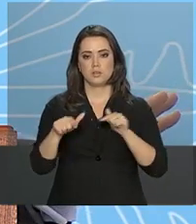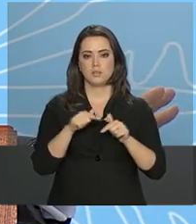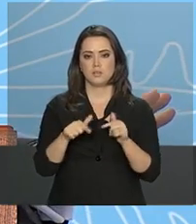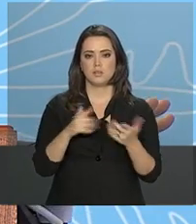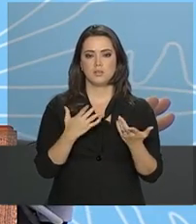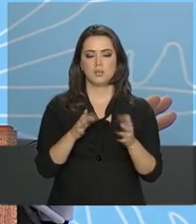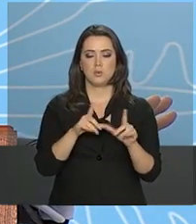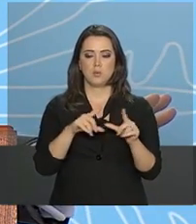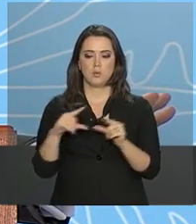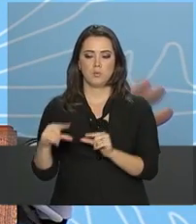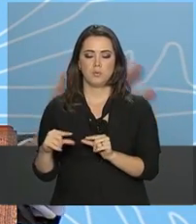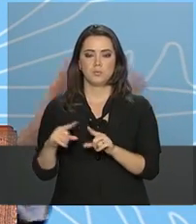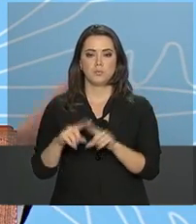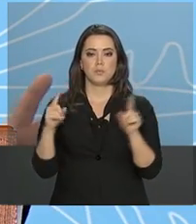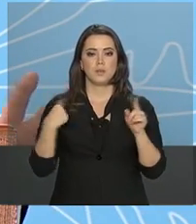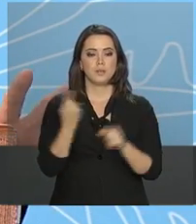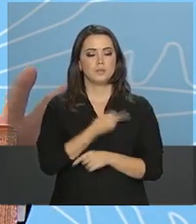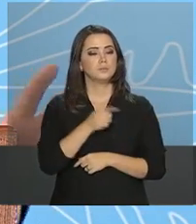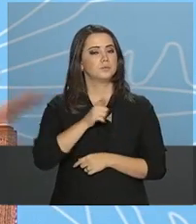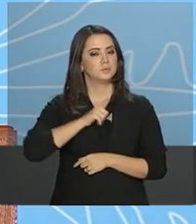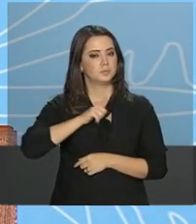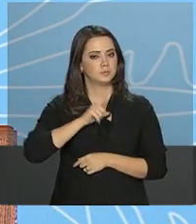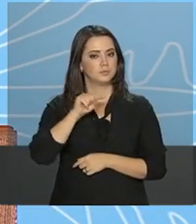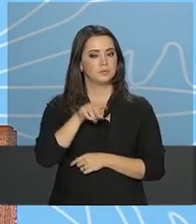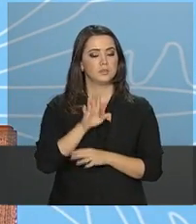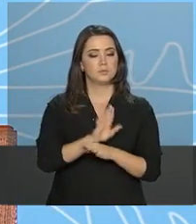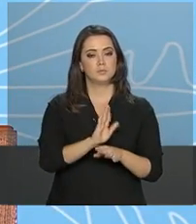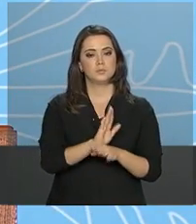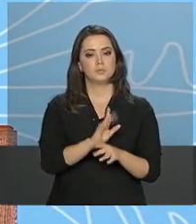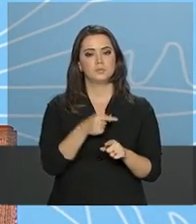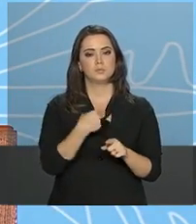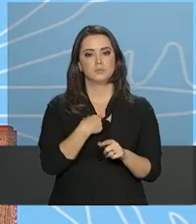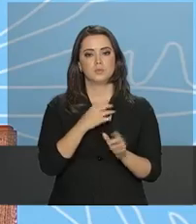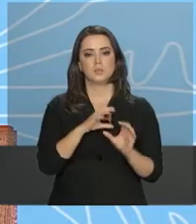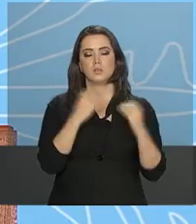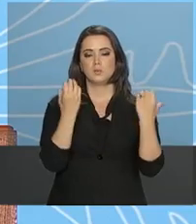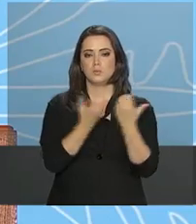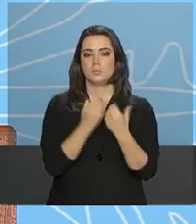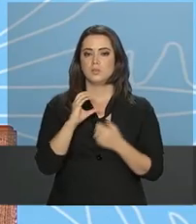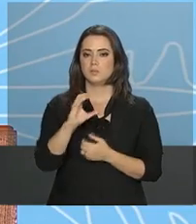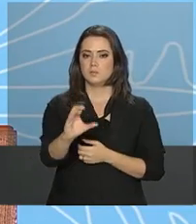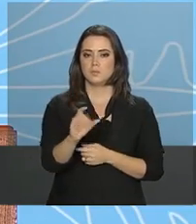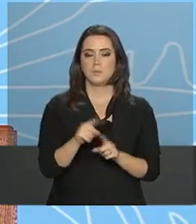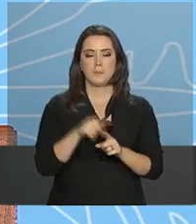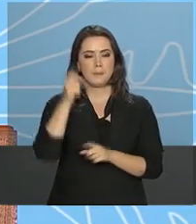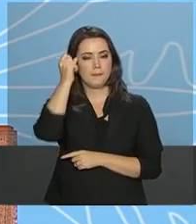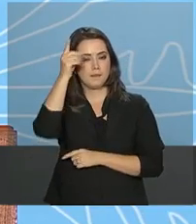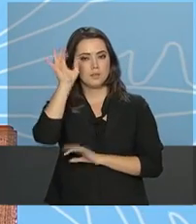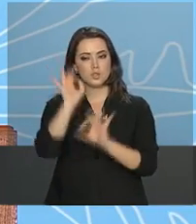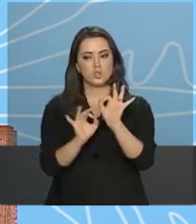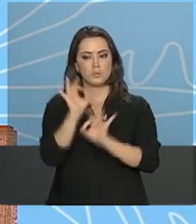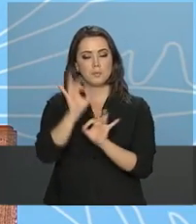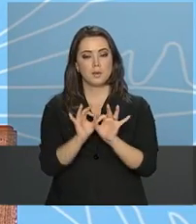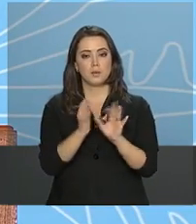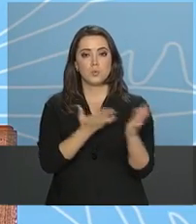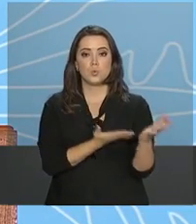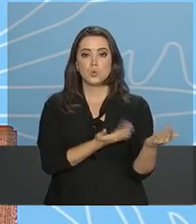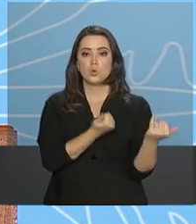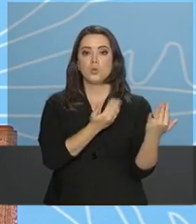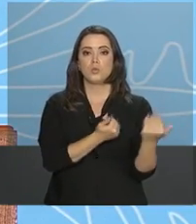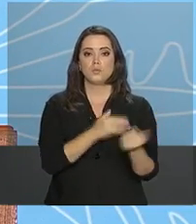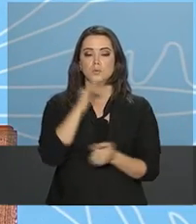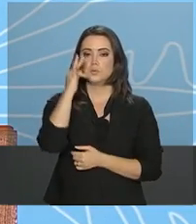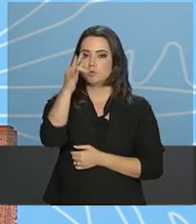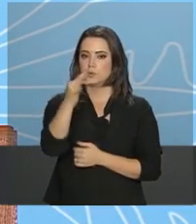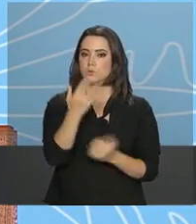menor dimensão. Mas se nós tivermos, com o auxílio da comunidade científica, a ideia de preparar os jovens para